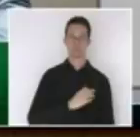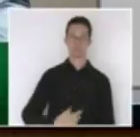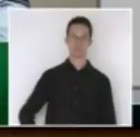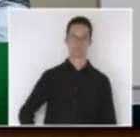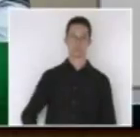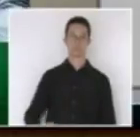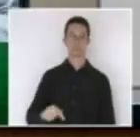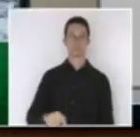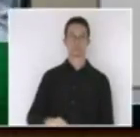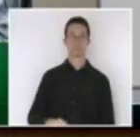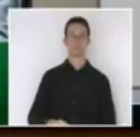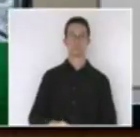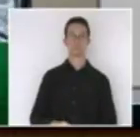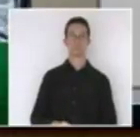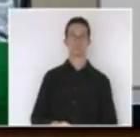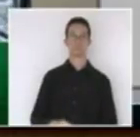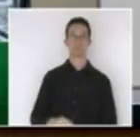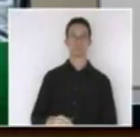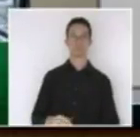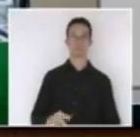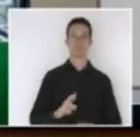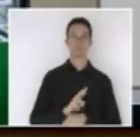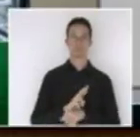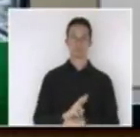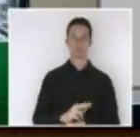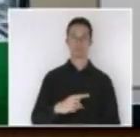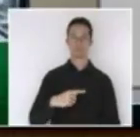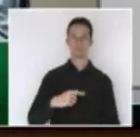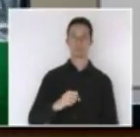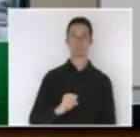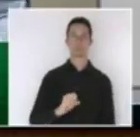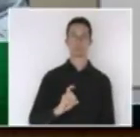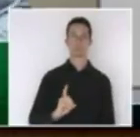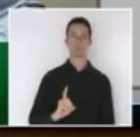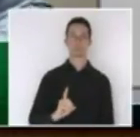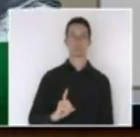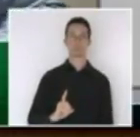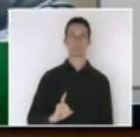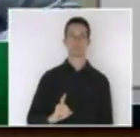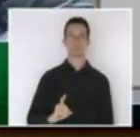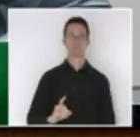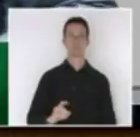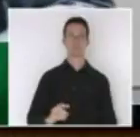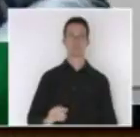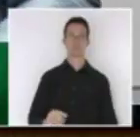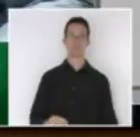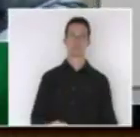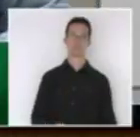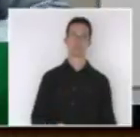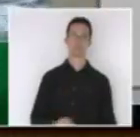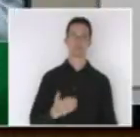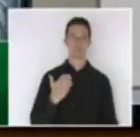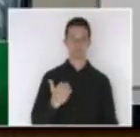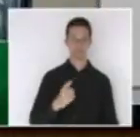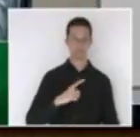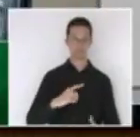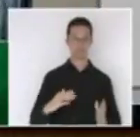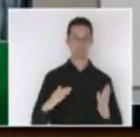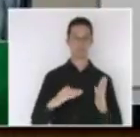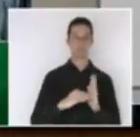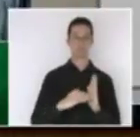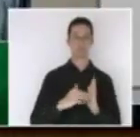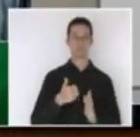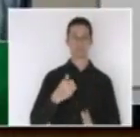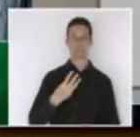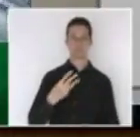ato, falando em nome do PSD. Pelo que Vossa Excelência tem até